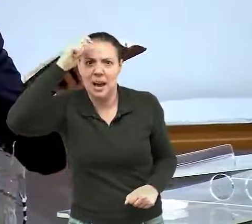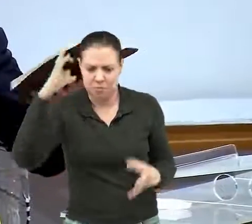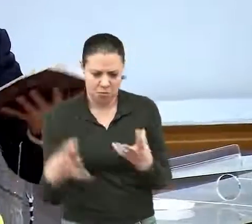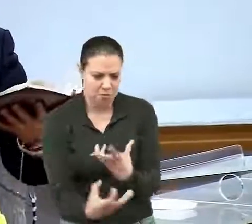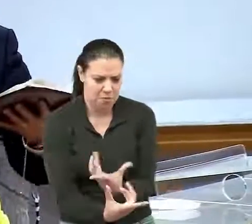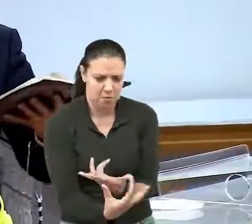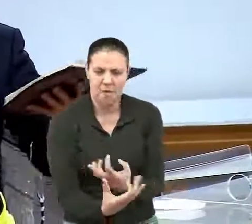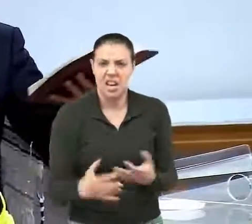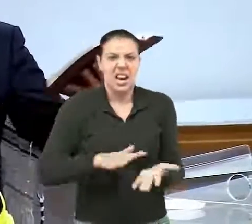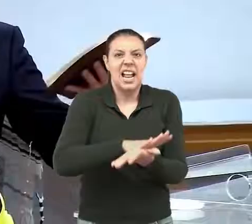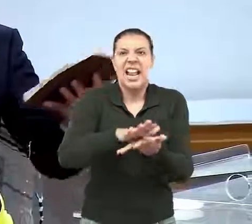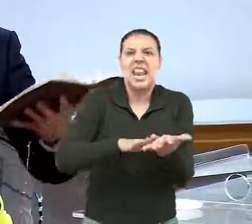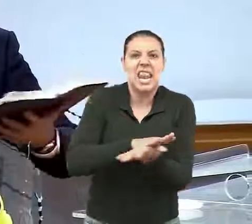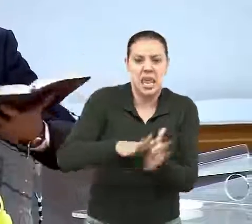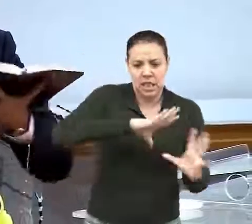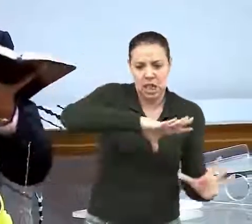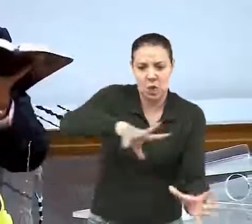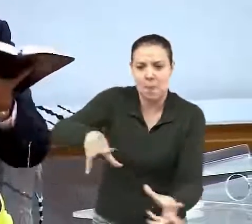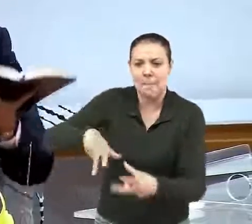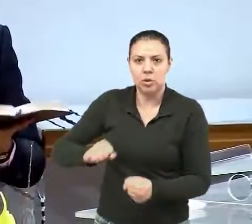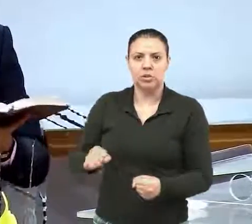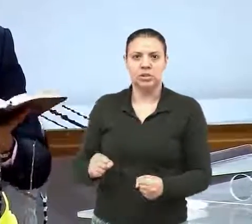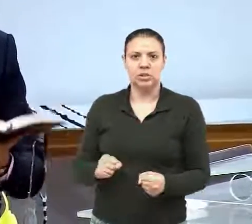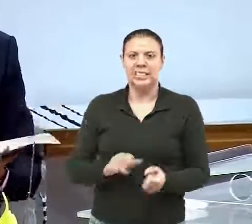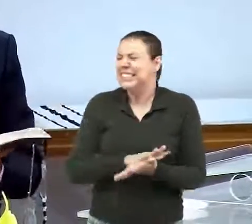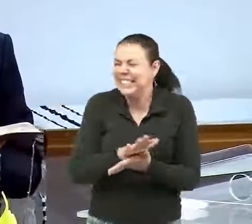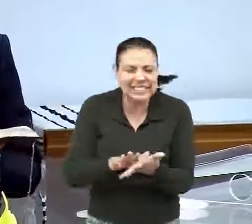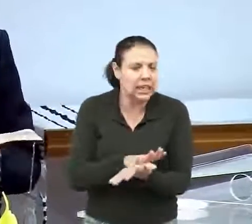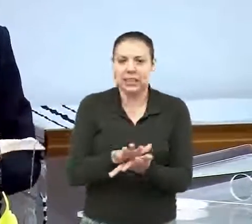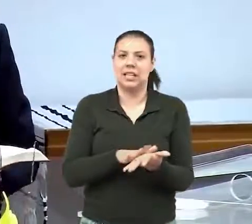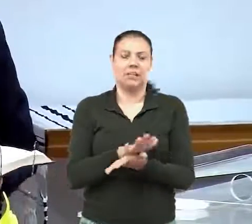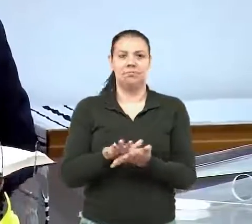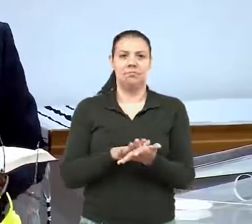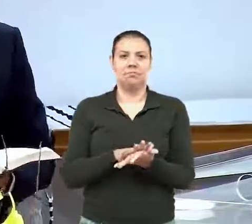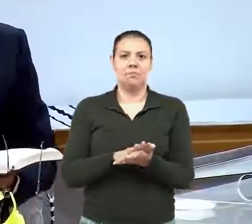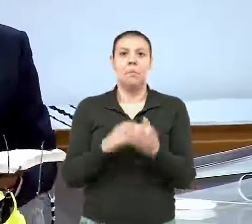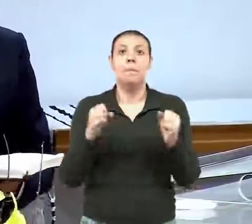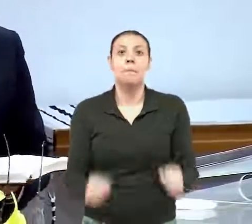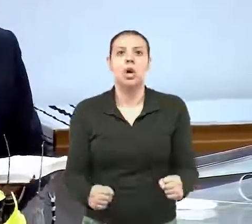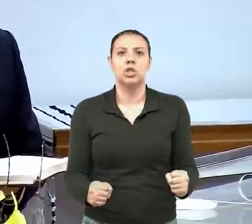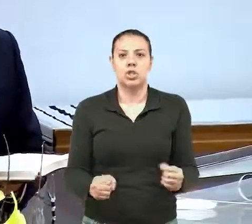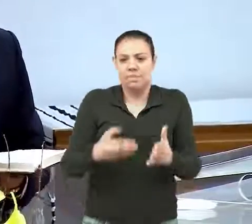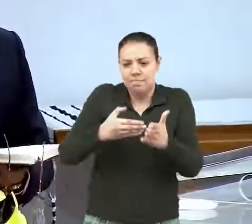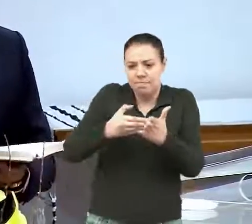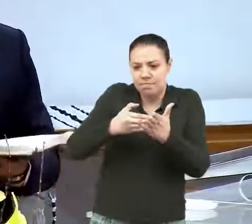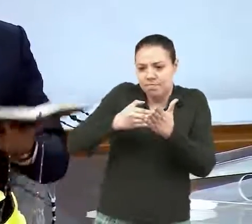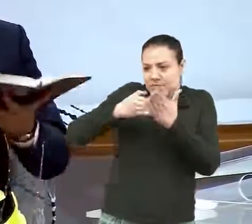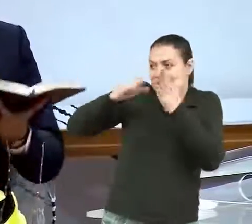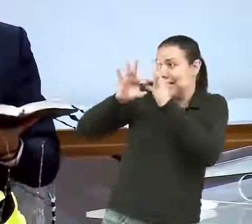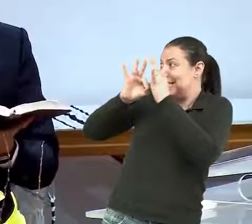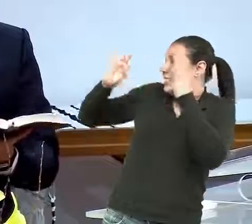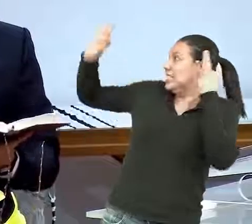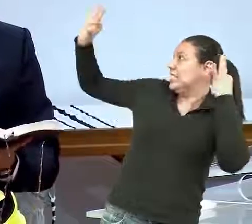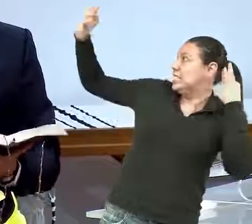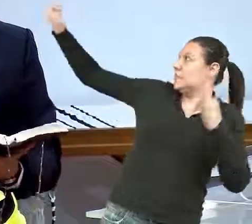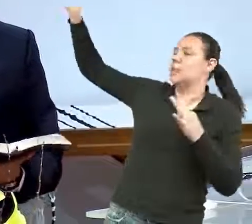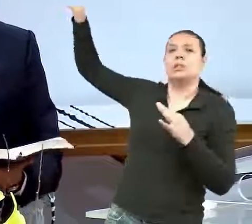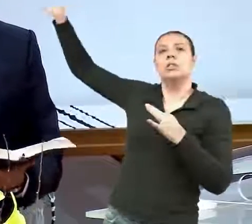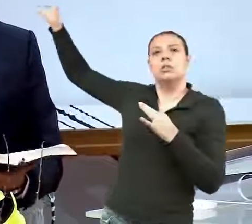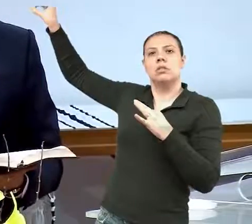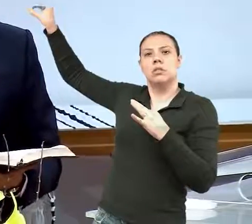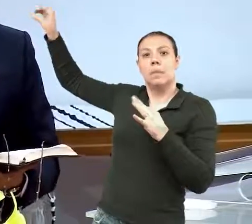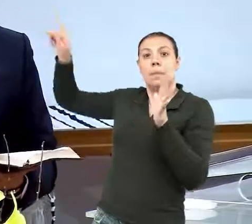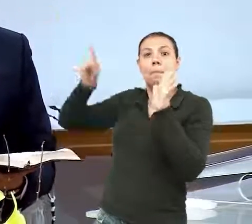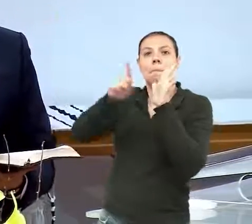inferno, nem o mundo, nem qualquer outra força desta ou da outra vida pode tirar você das mãos